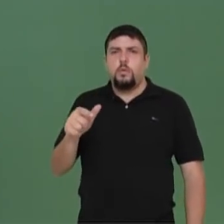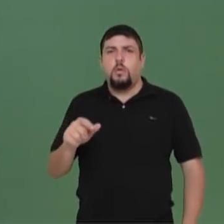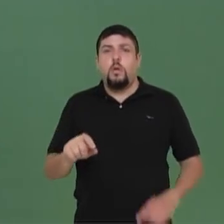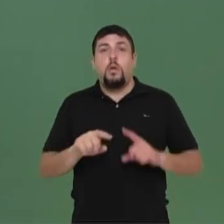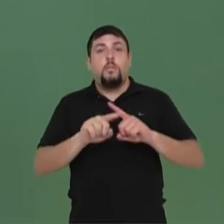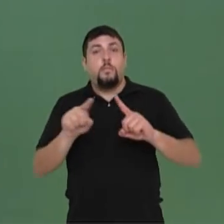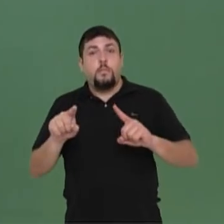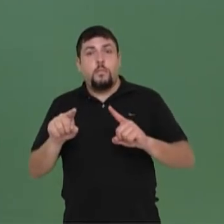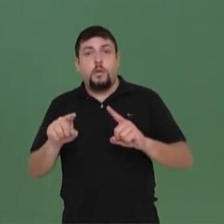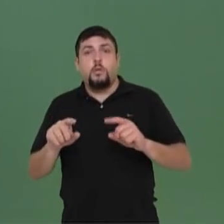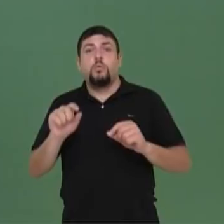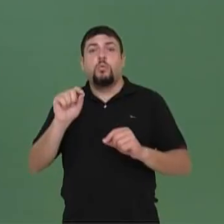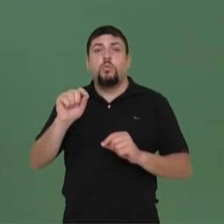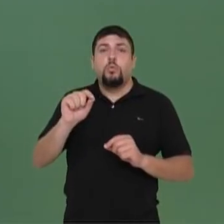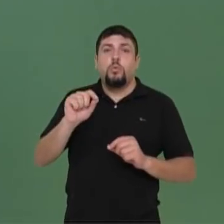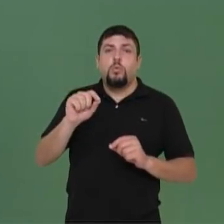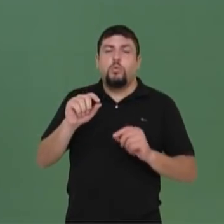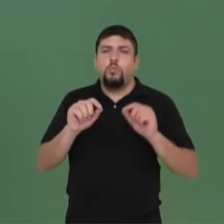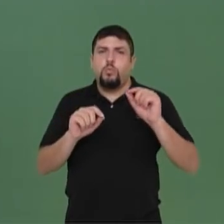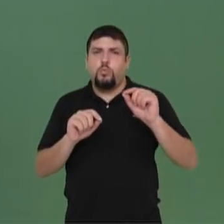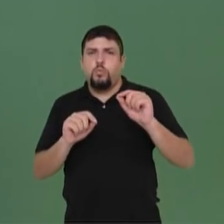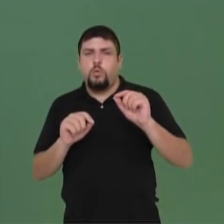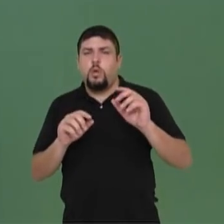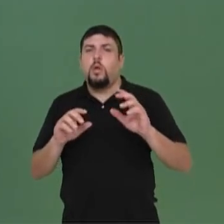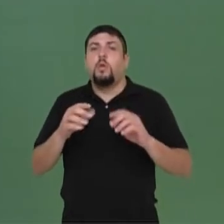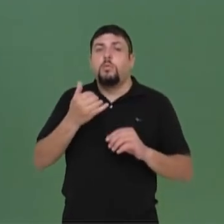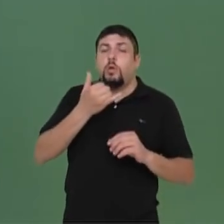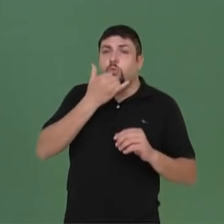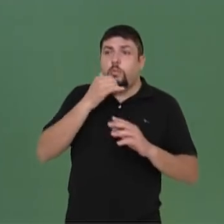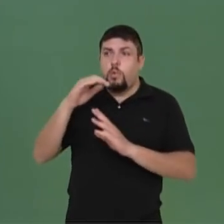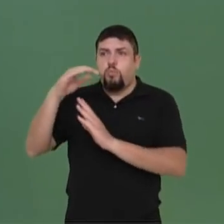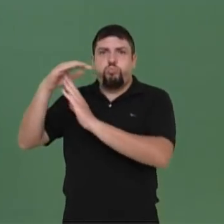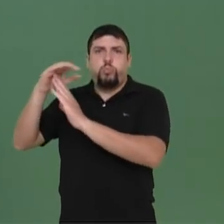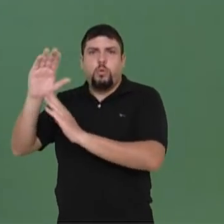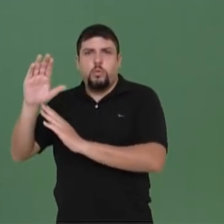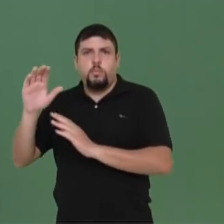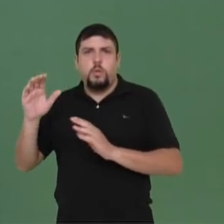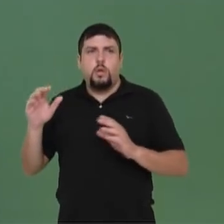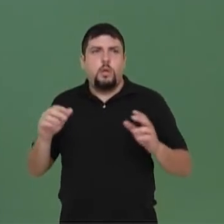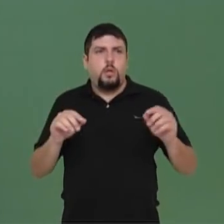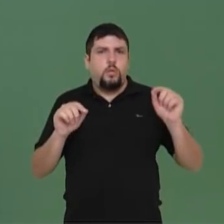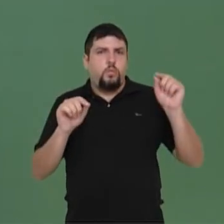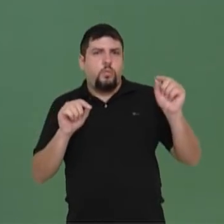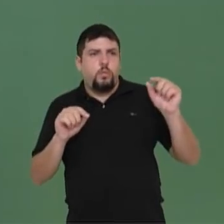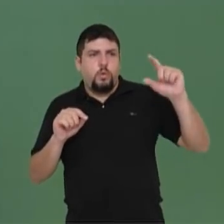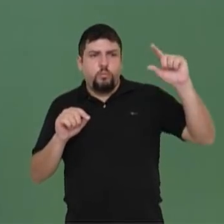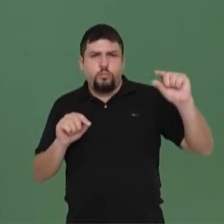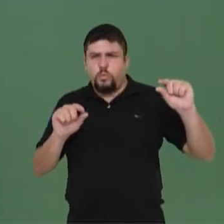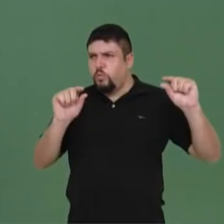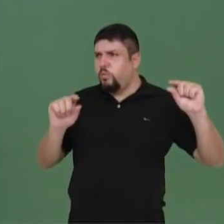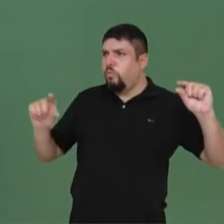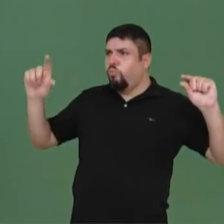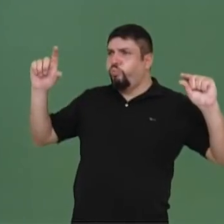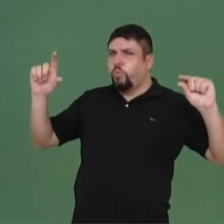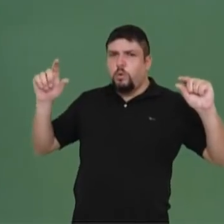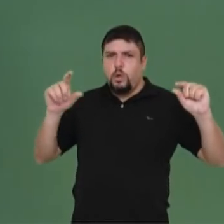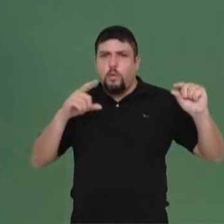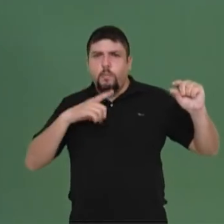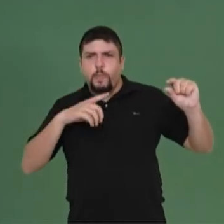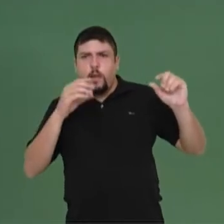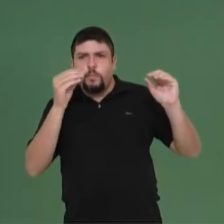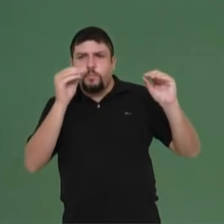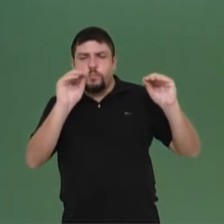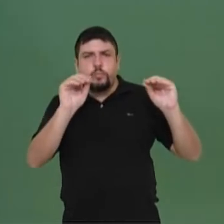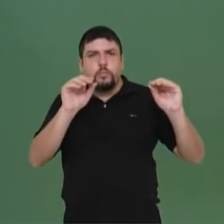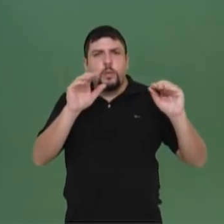entre a nota máxima, aliás, entre a nota máxima aqui e a nota mínima, certo? E é um valor